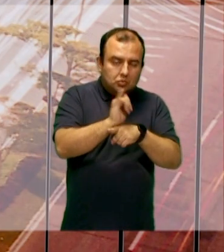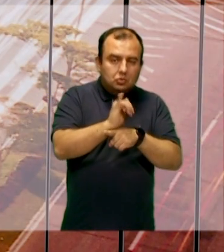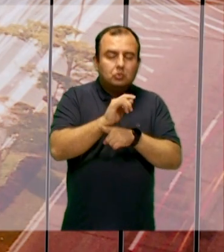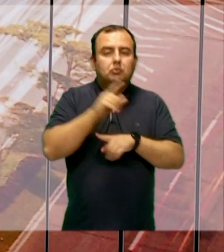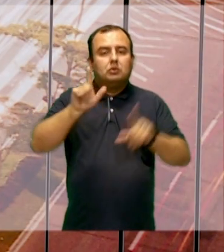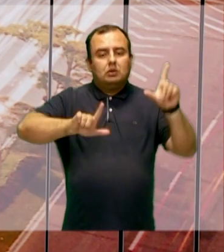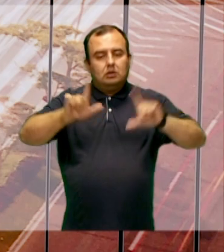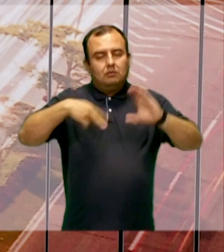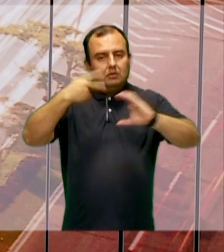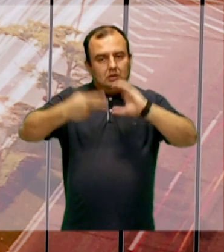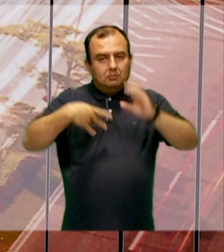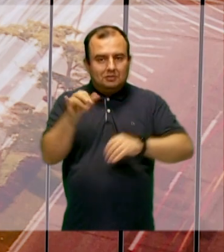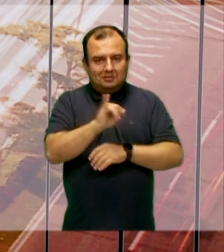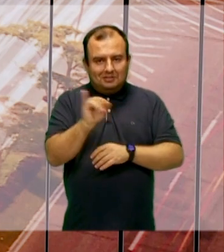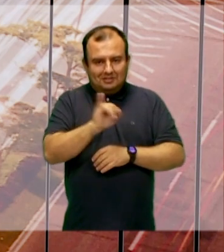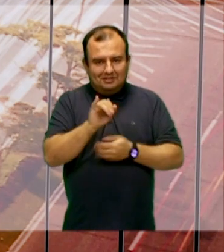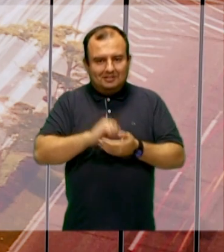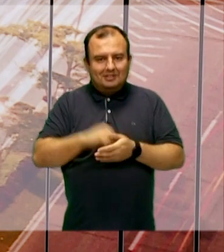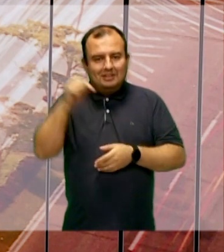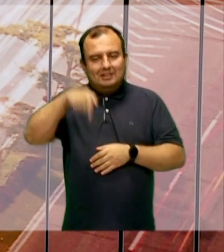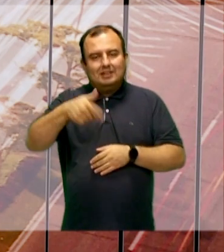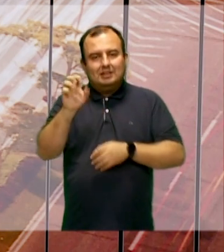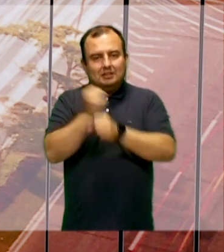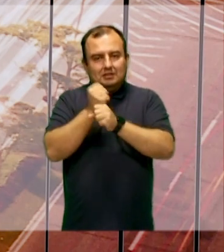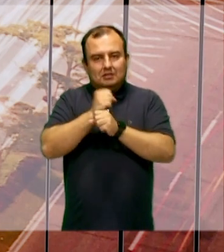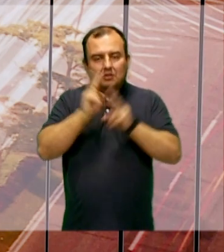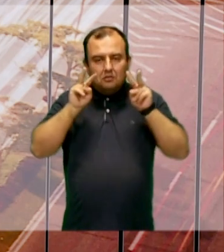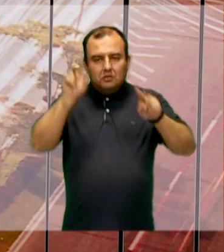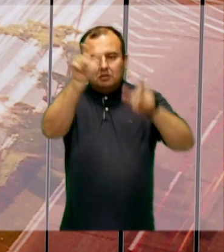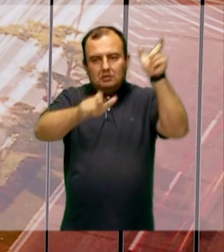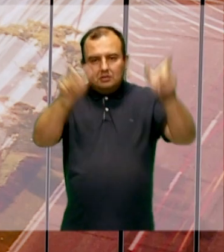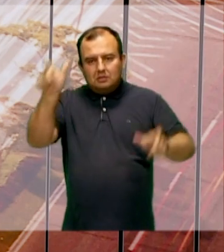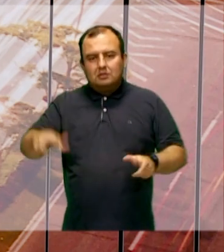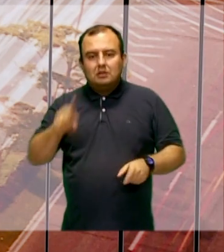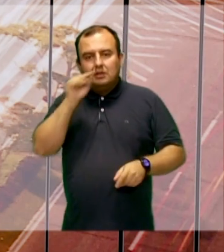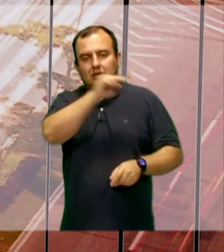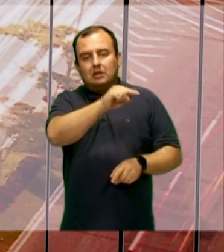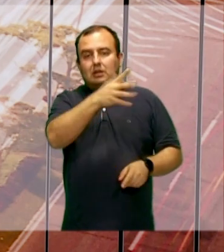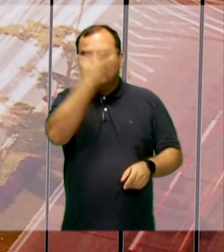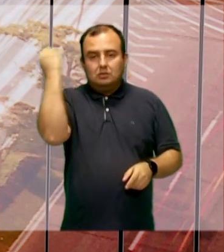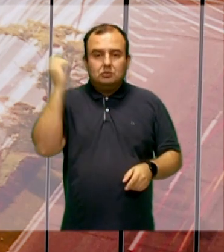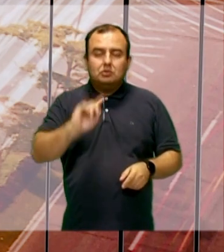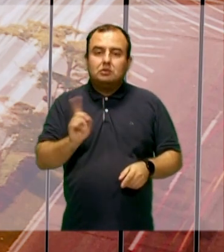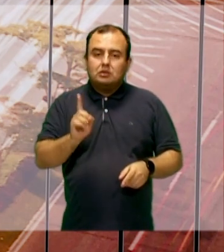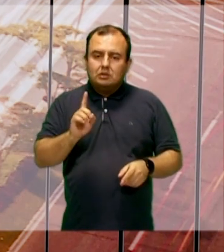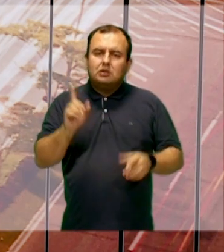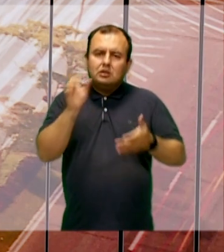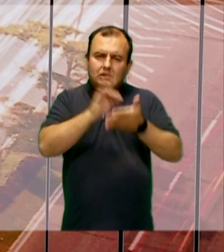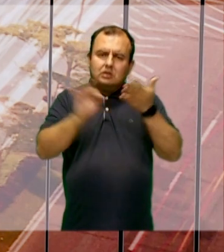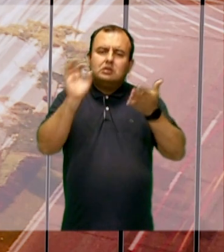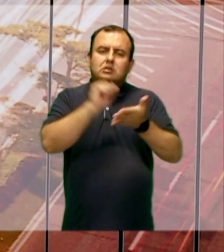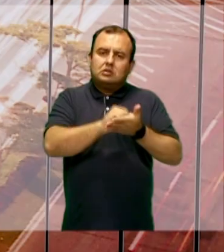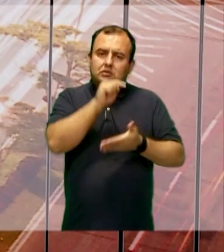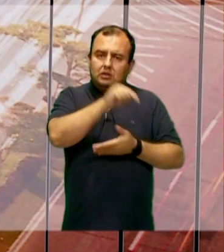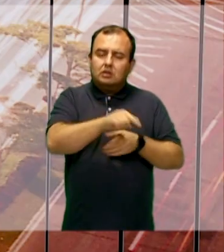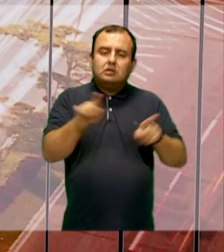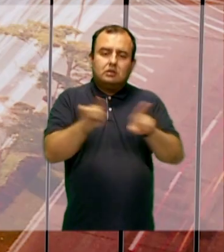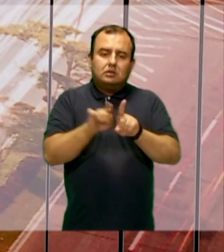da TV Câmara Itajaí. Há 15 anos somos Lentes para a Cidadania. E lá, não se esqueça, tá? Se inscreva no nosso